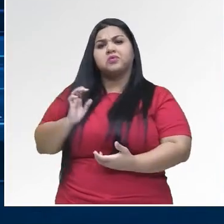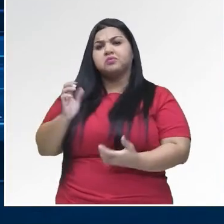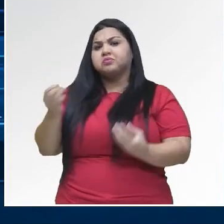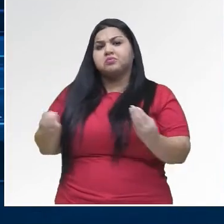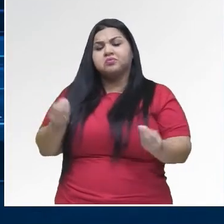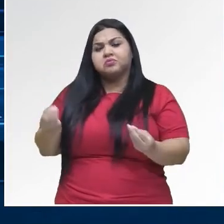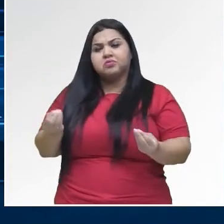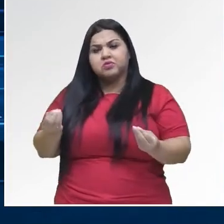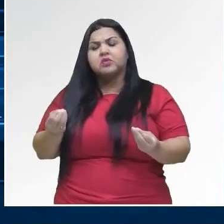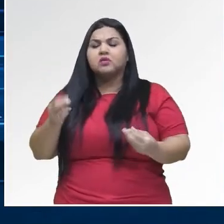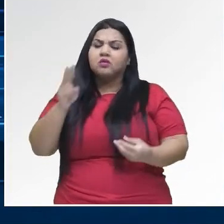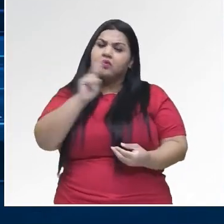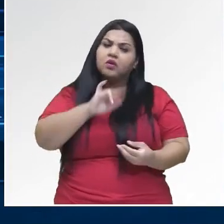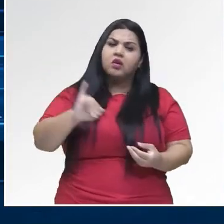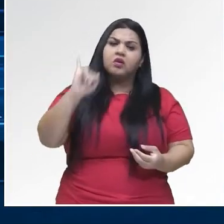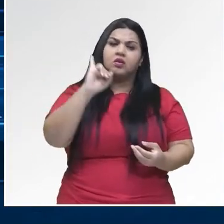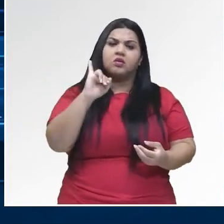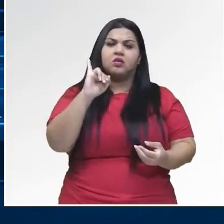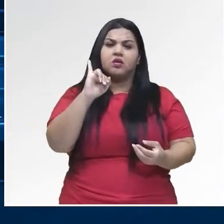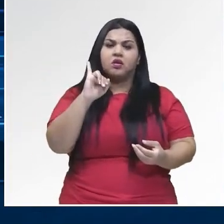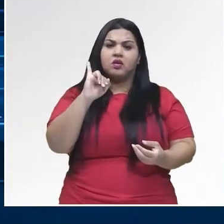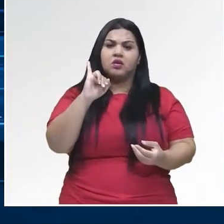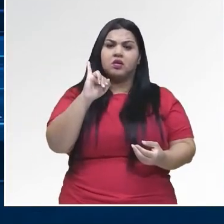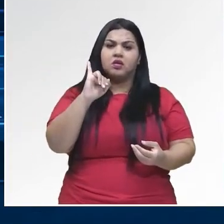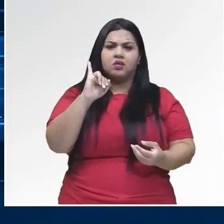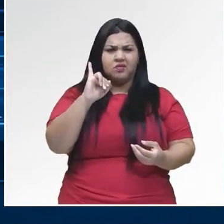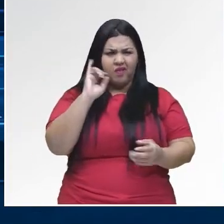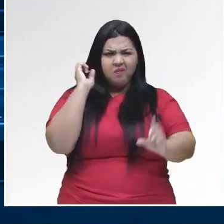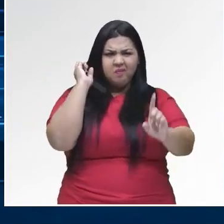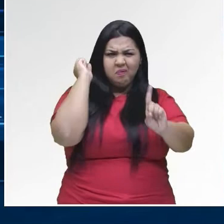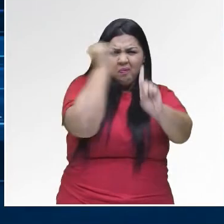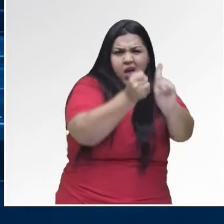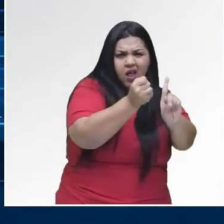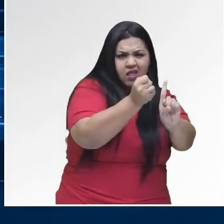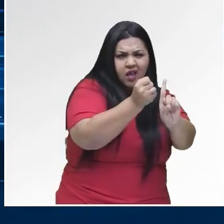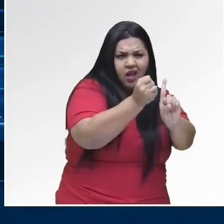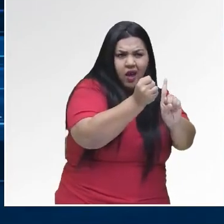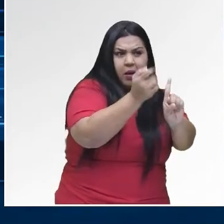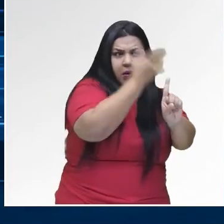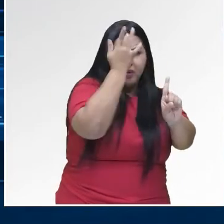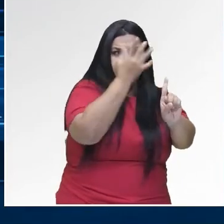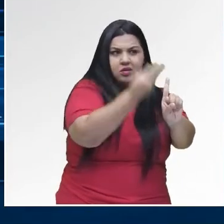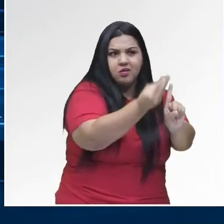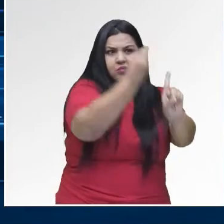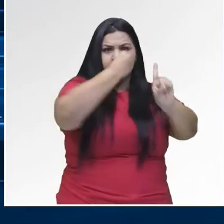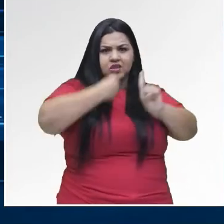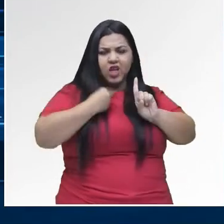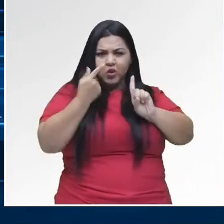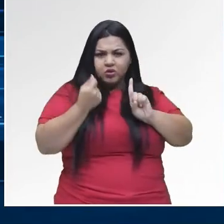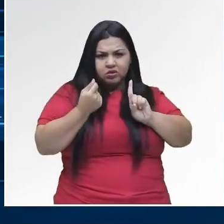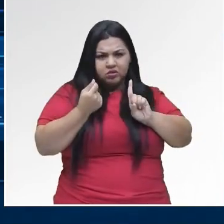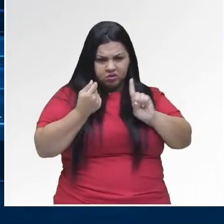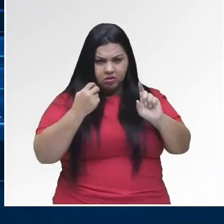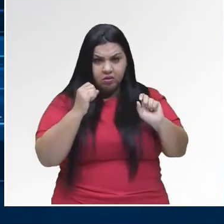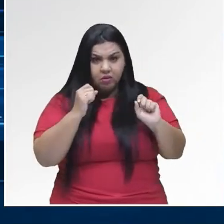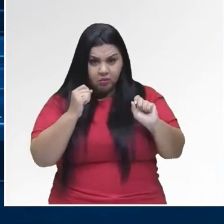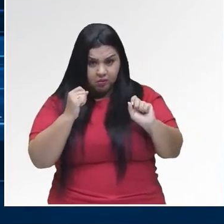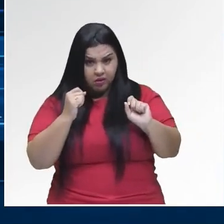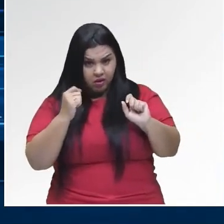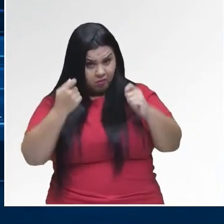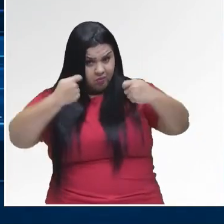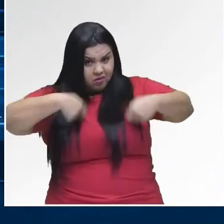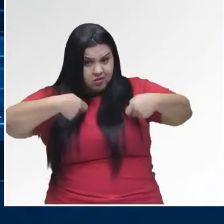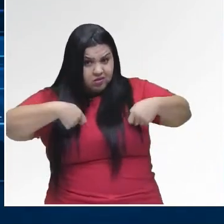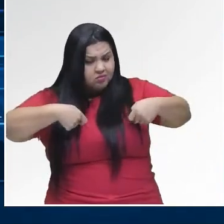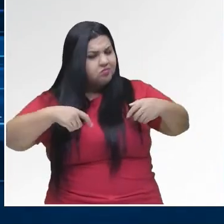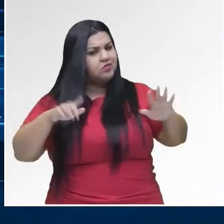Então você vai matar alguém que vai te deixar uma herança. Eu não devo fazer isso. Eu quero ser